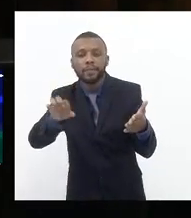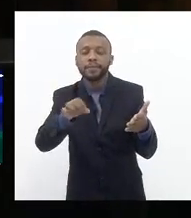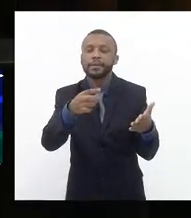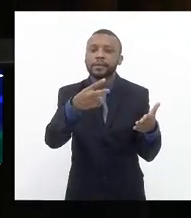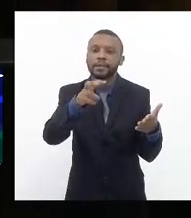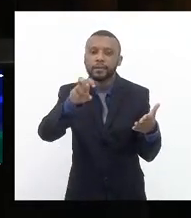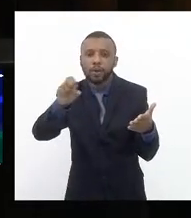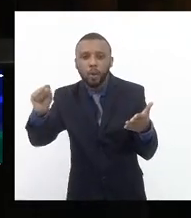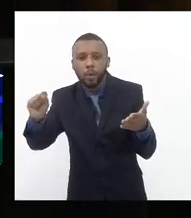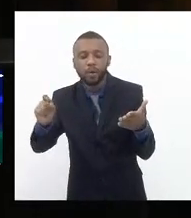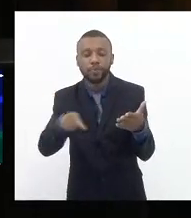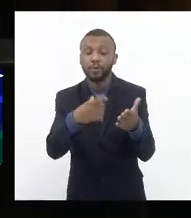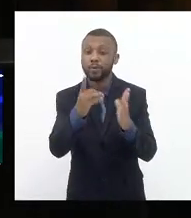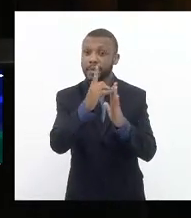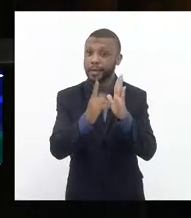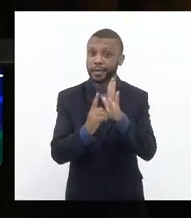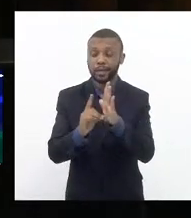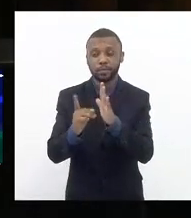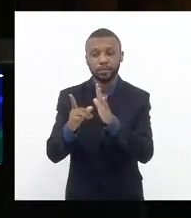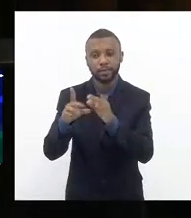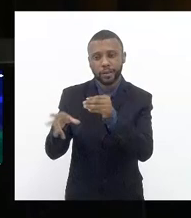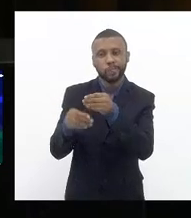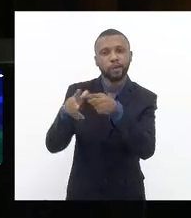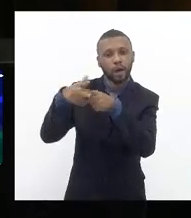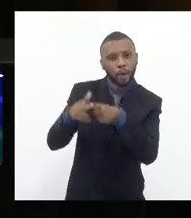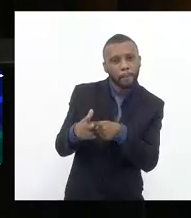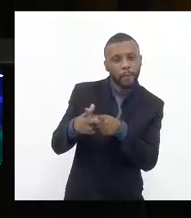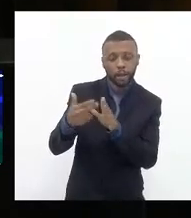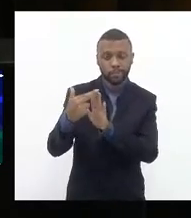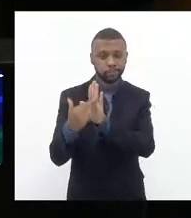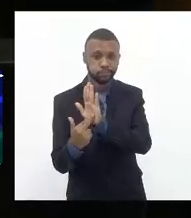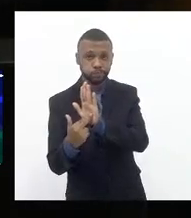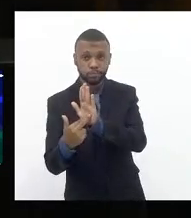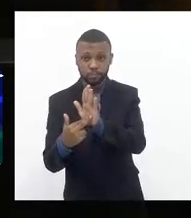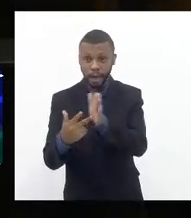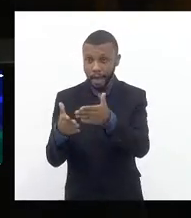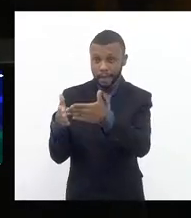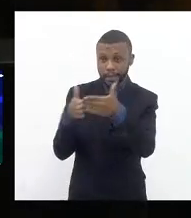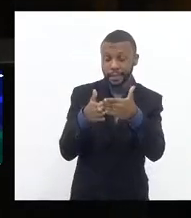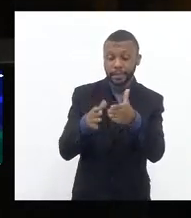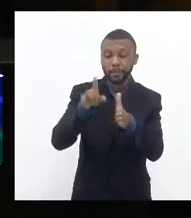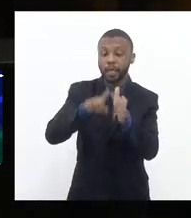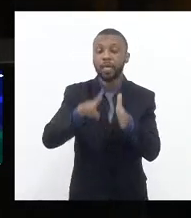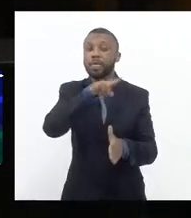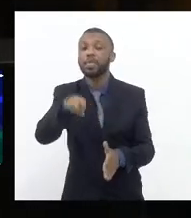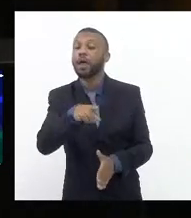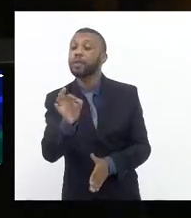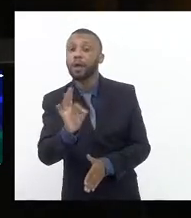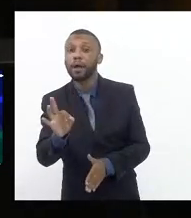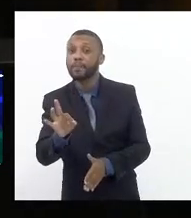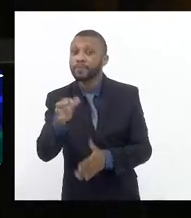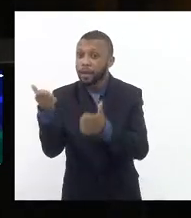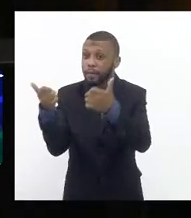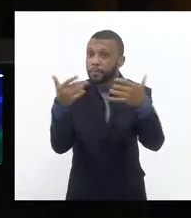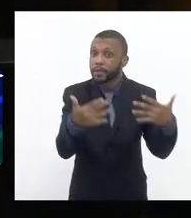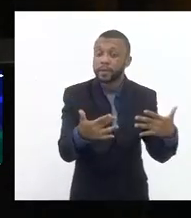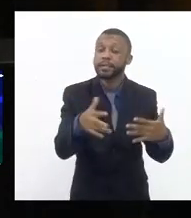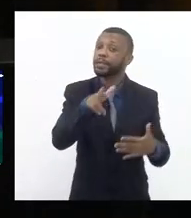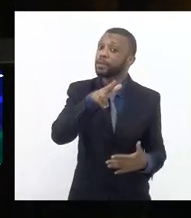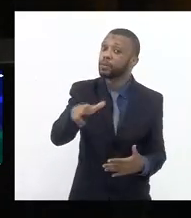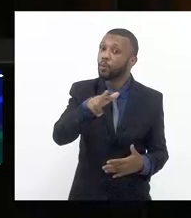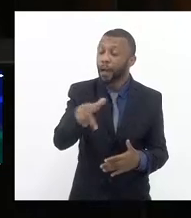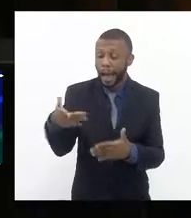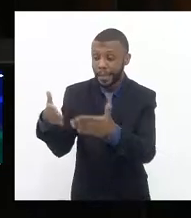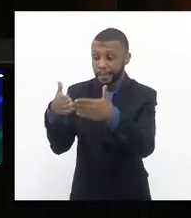decreto regulamentador, não está lá. Licença não está mandando suprimir, não. Está dizendo que não é para transformar em